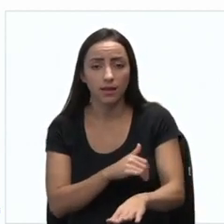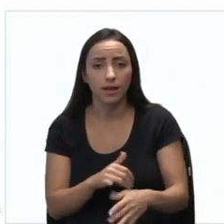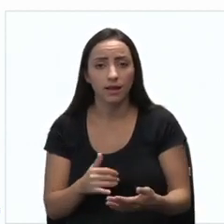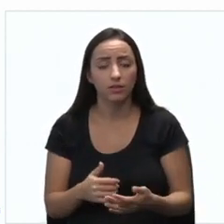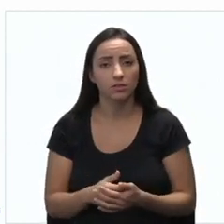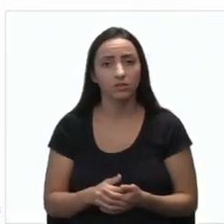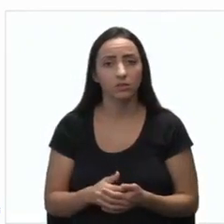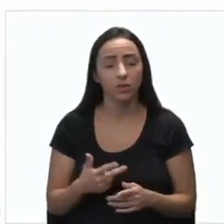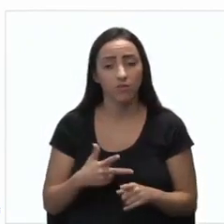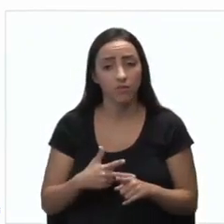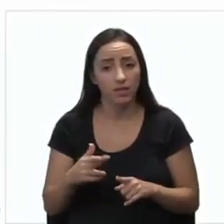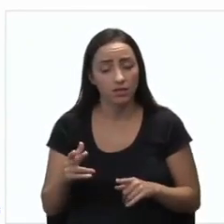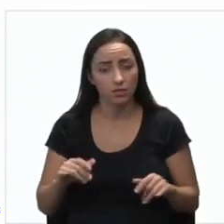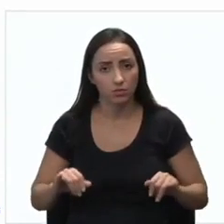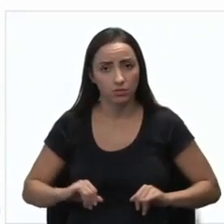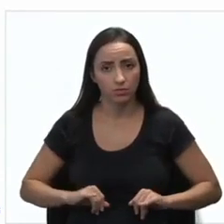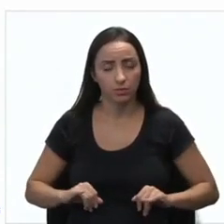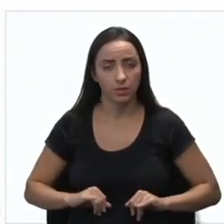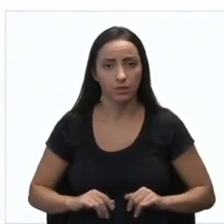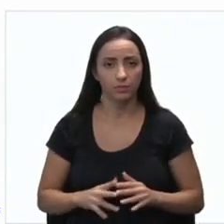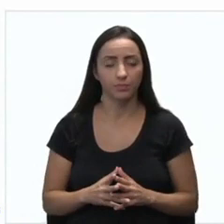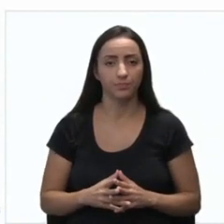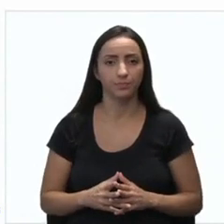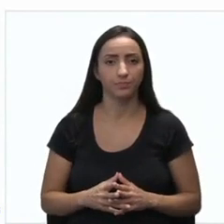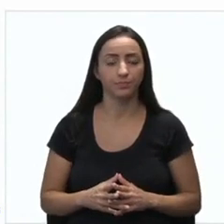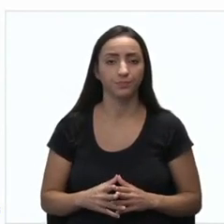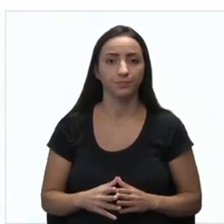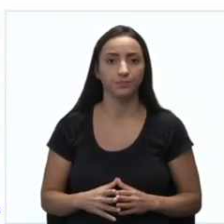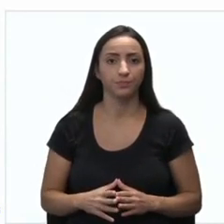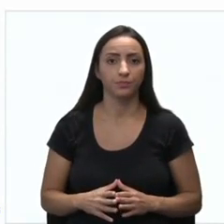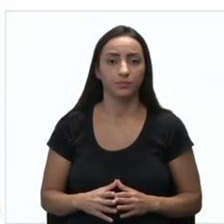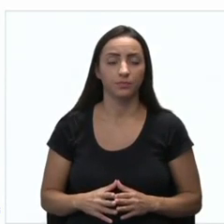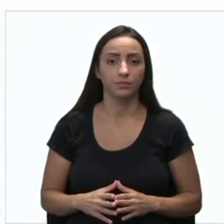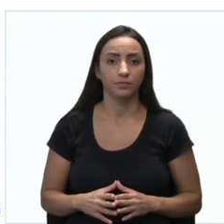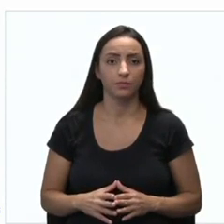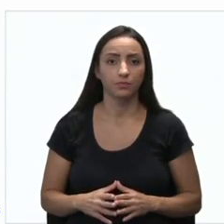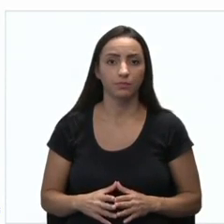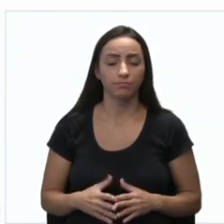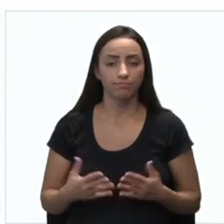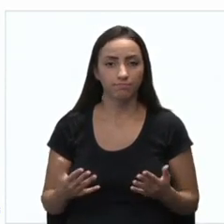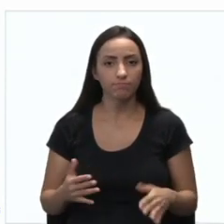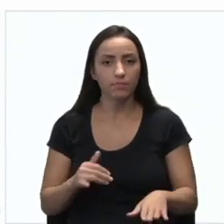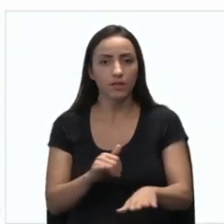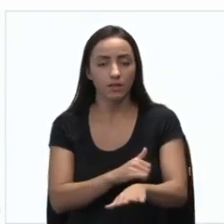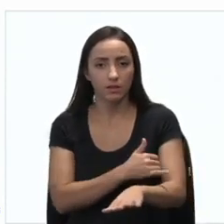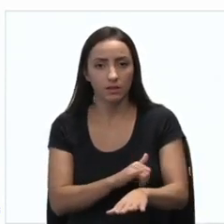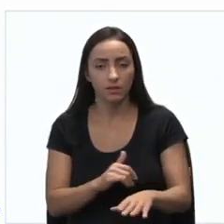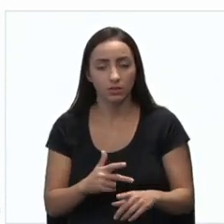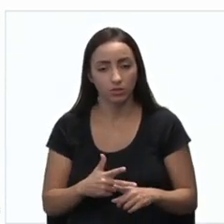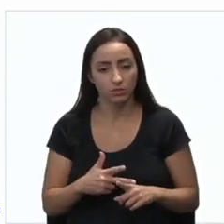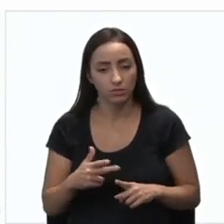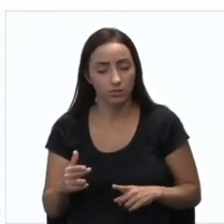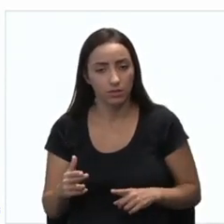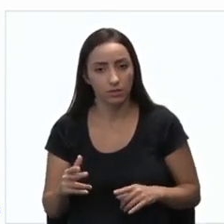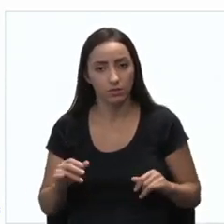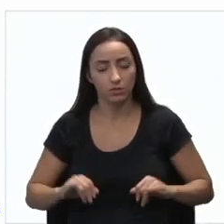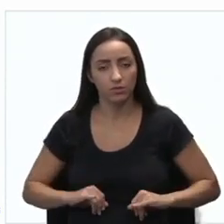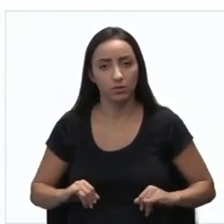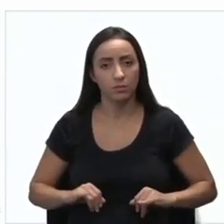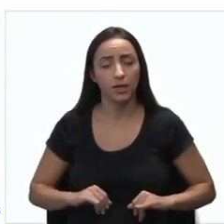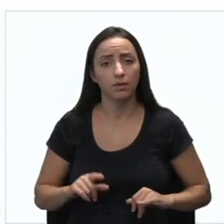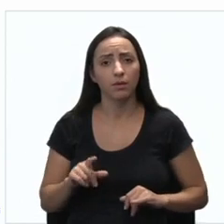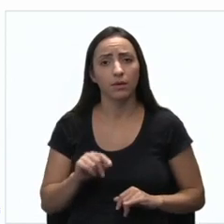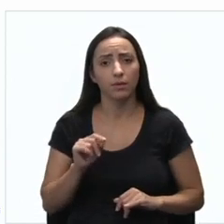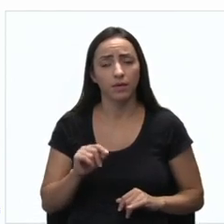de enfrentamento, certo? Então, essas estratégias de enfrentamento do sofrimento